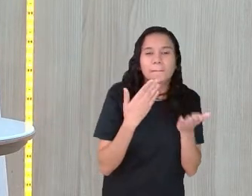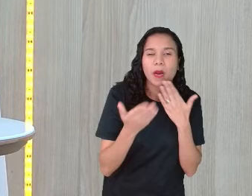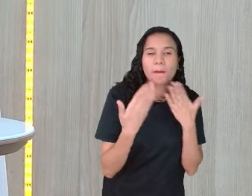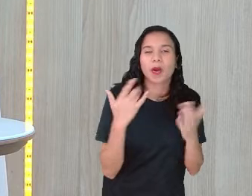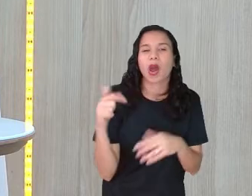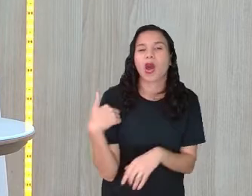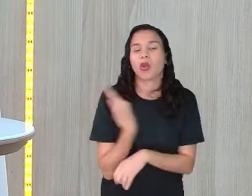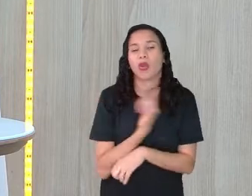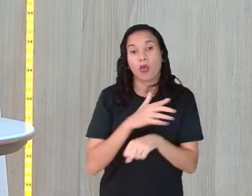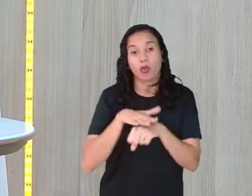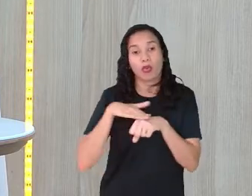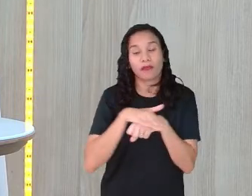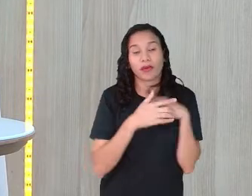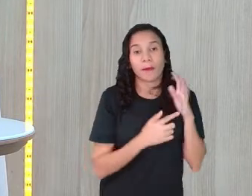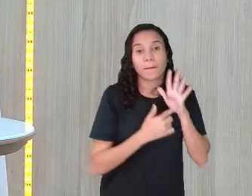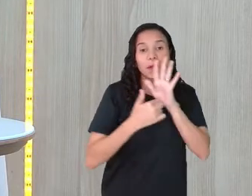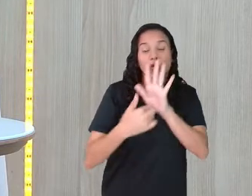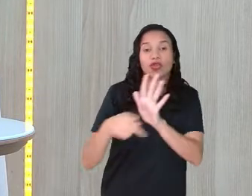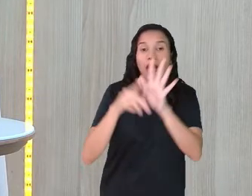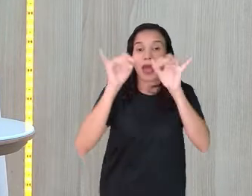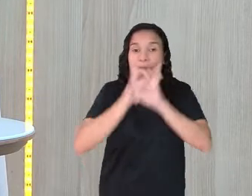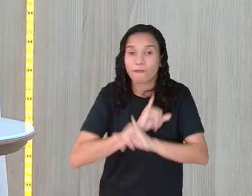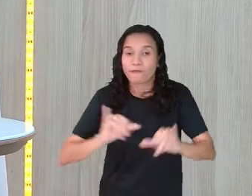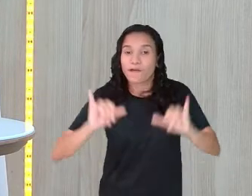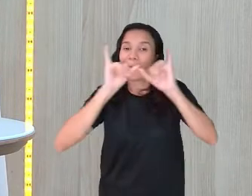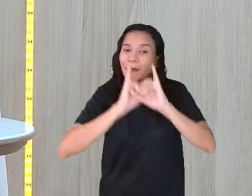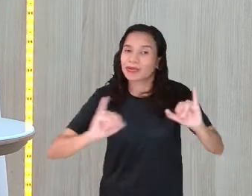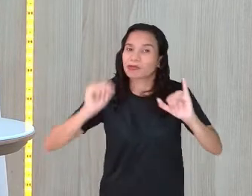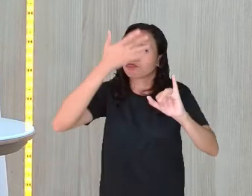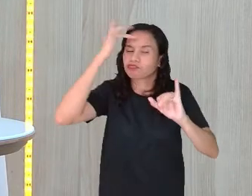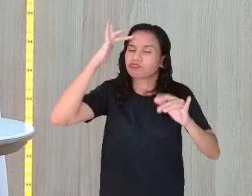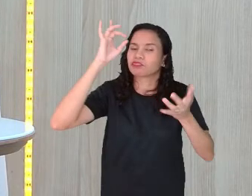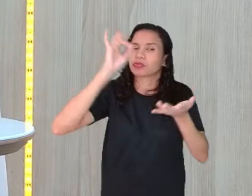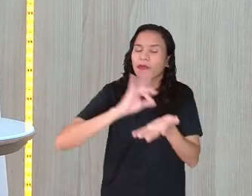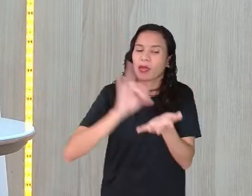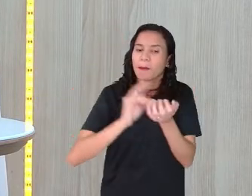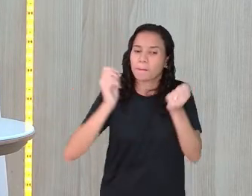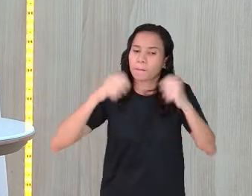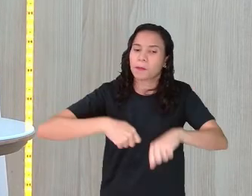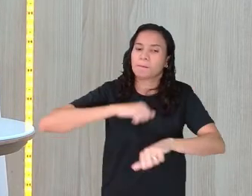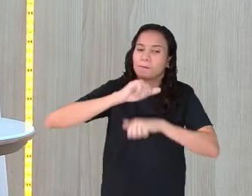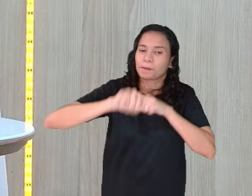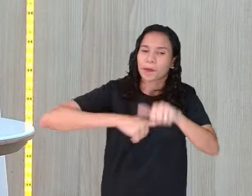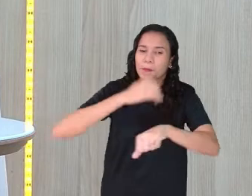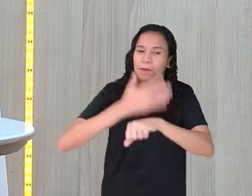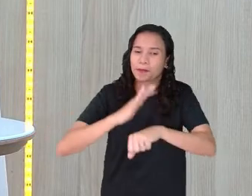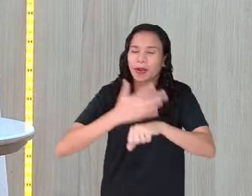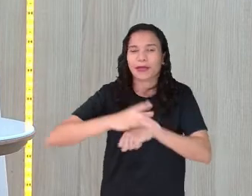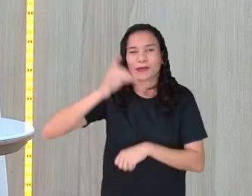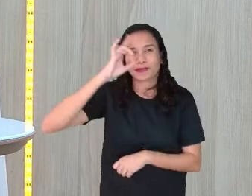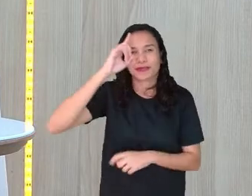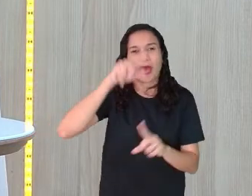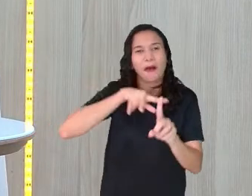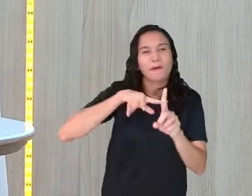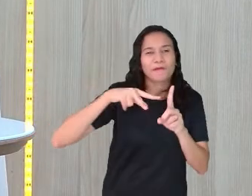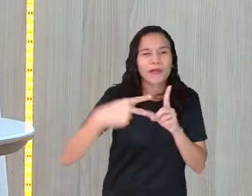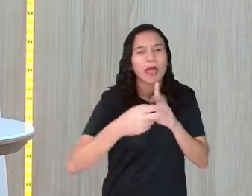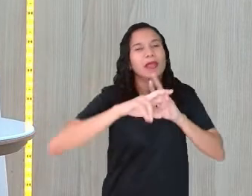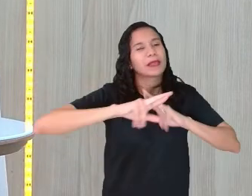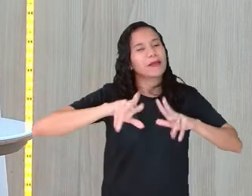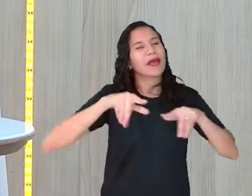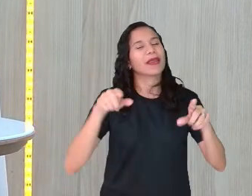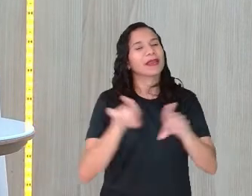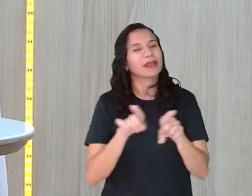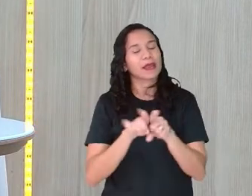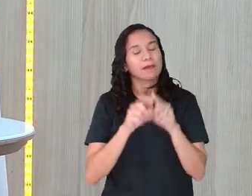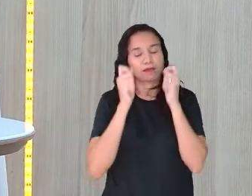conversar aqui, trazer um pouquinho de informação para que a gente realmente possa ter uma outra visão e também